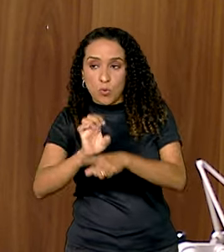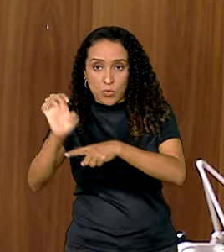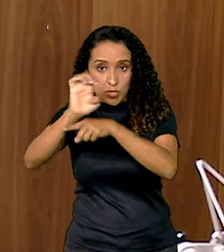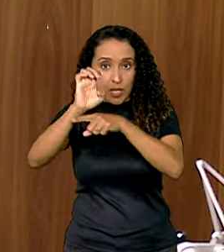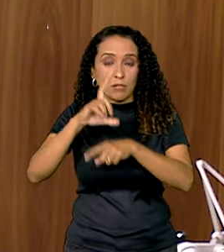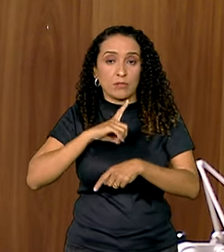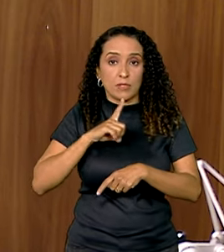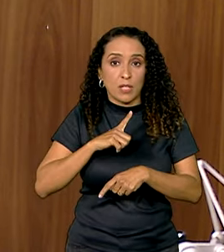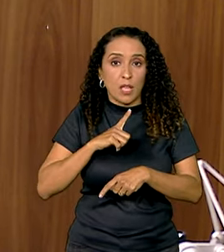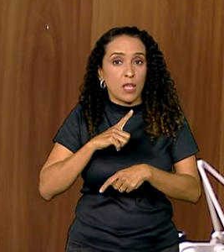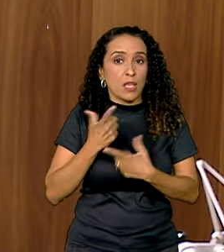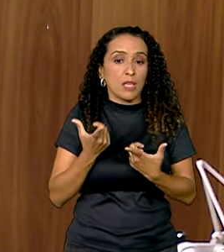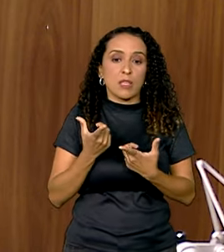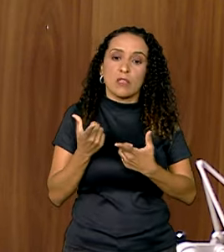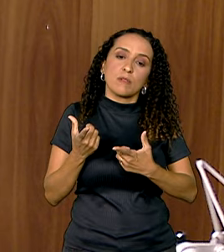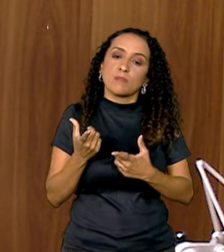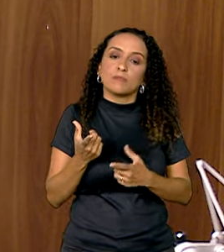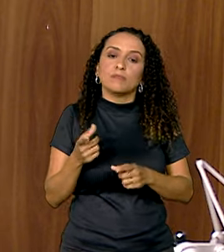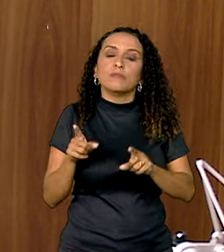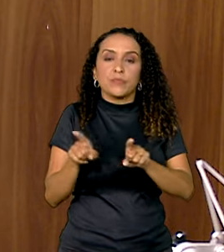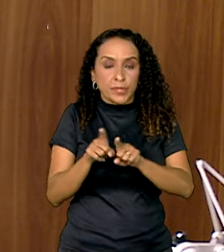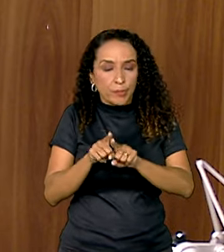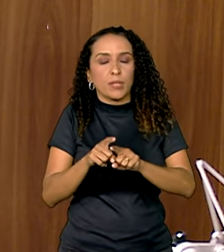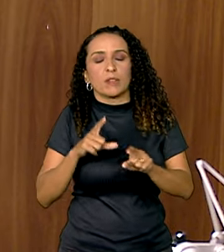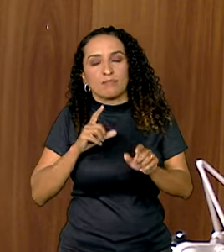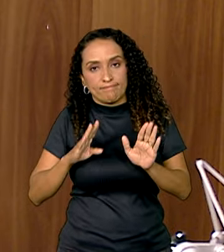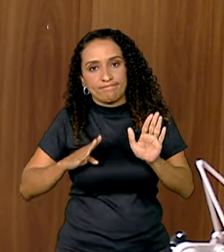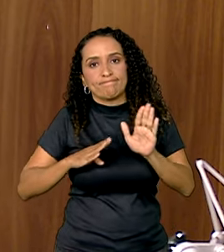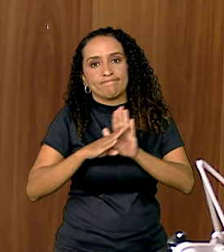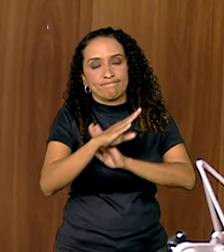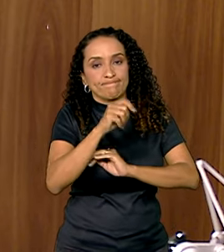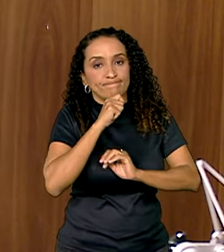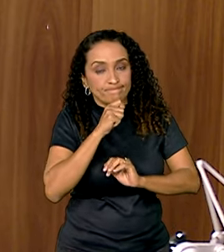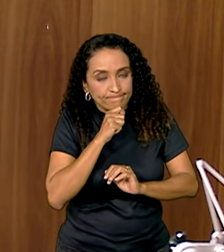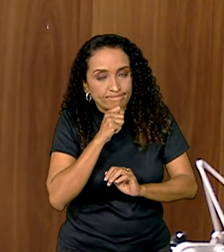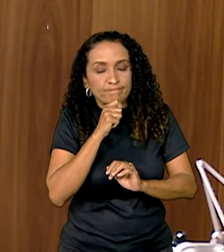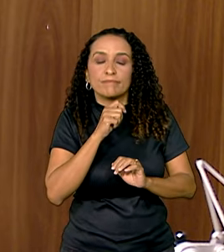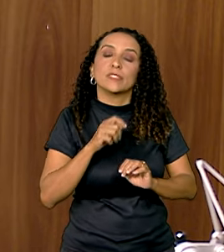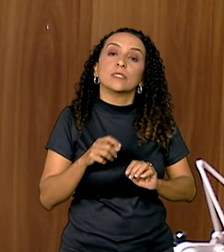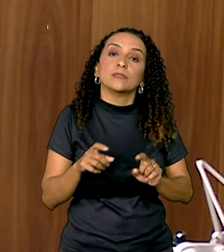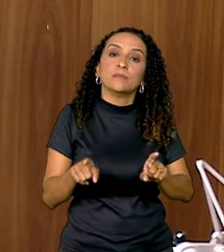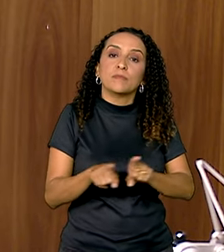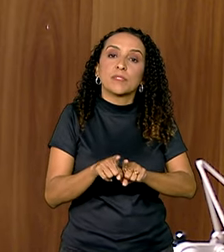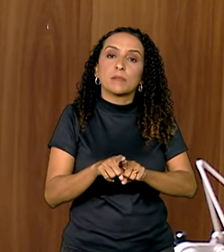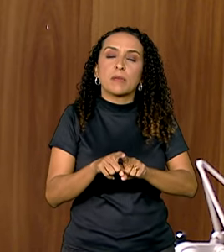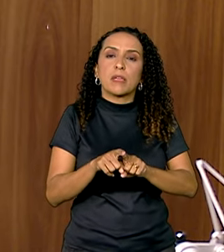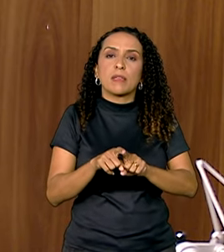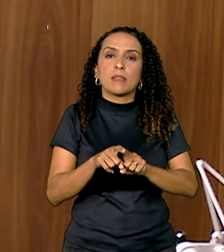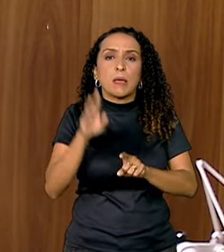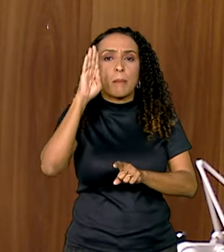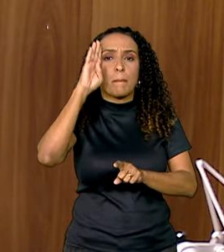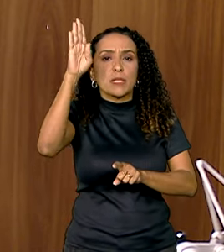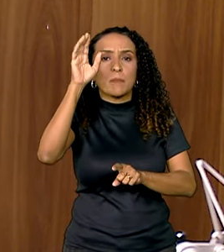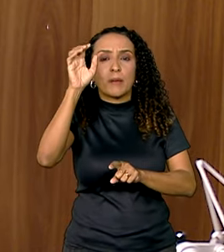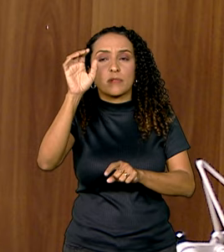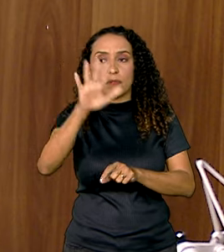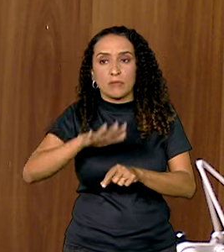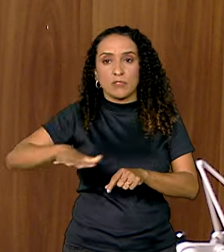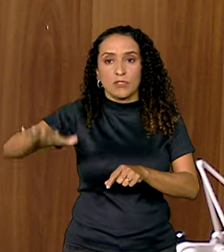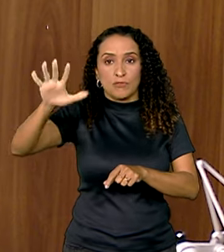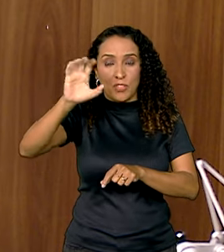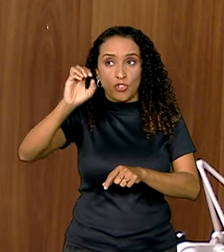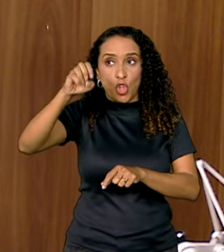temos ainda um crescimento de casos, né, especialmente na região